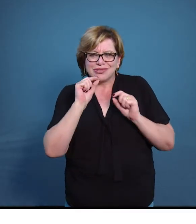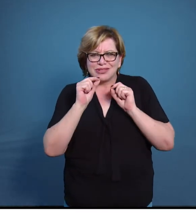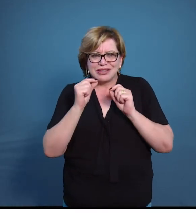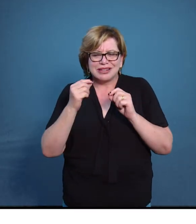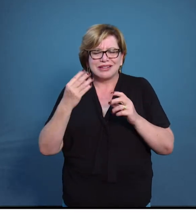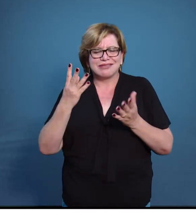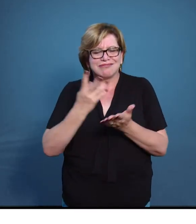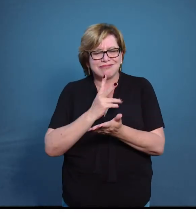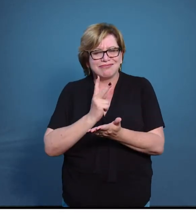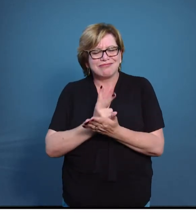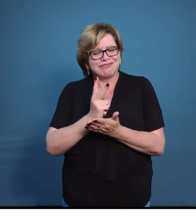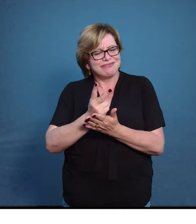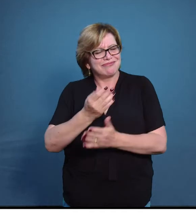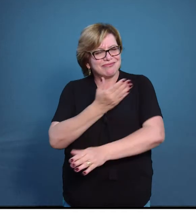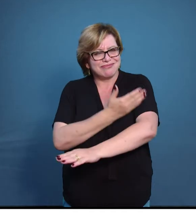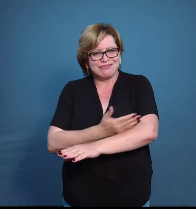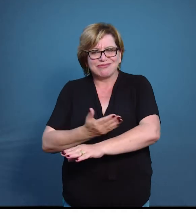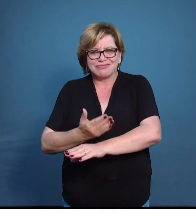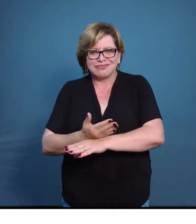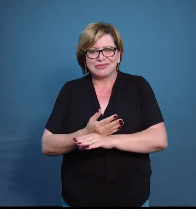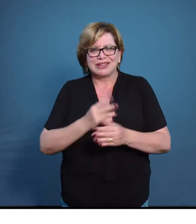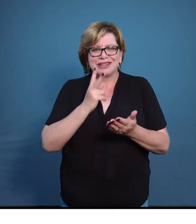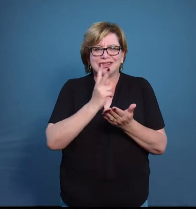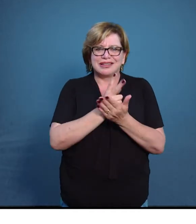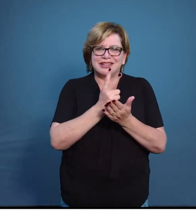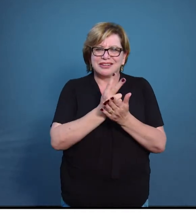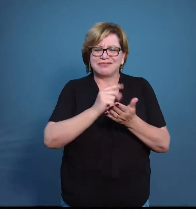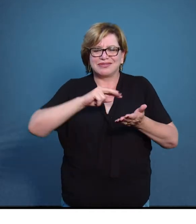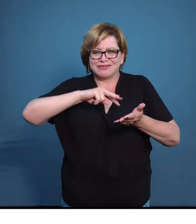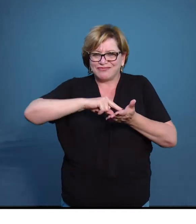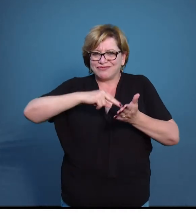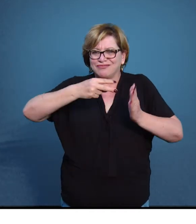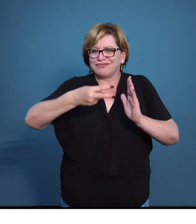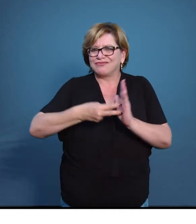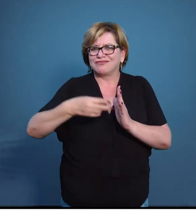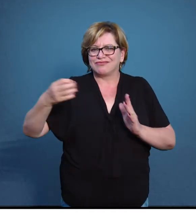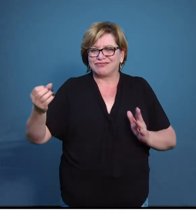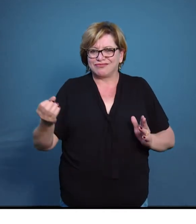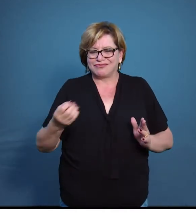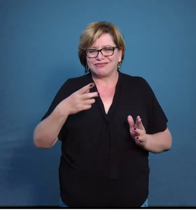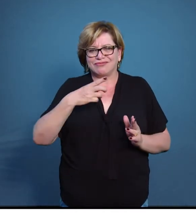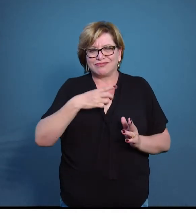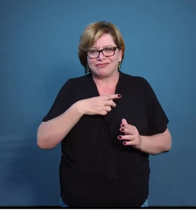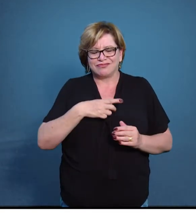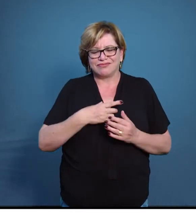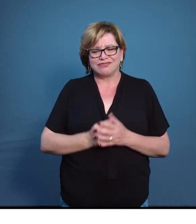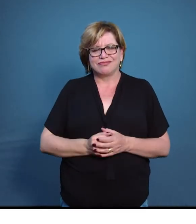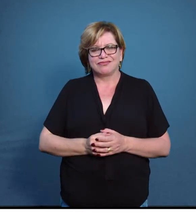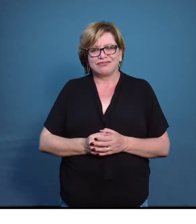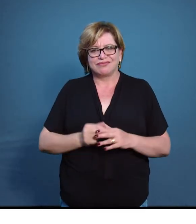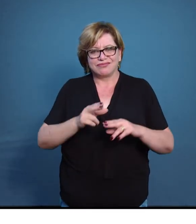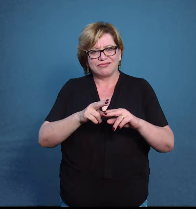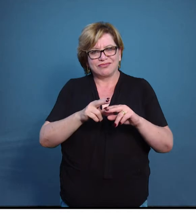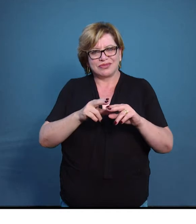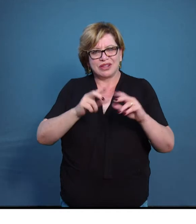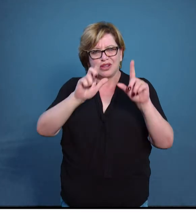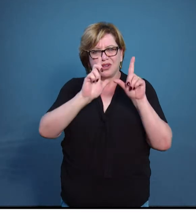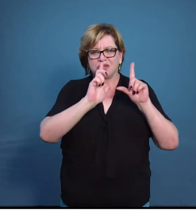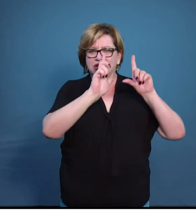dia. E isso cada vez mais vai fazer com que a obra te traga significados. Essa